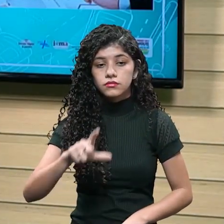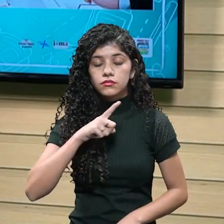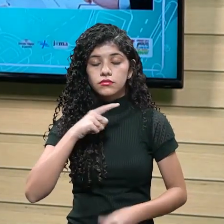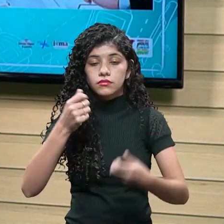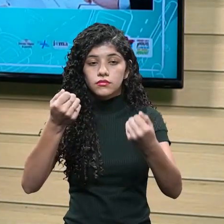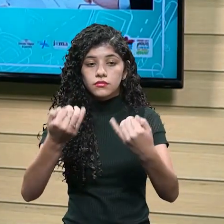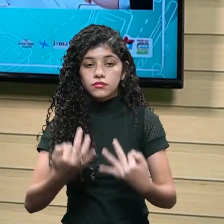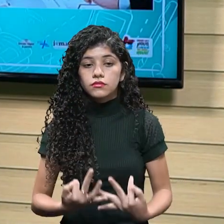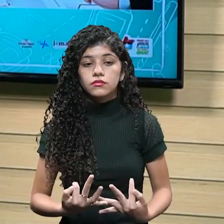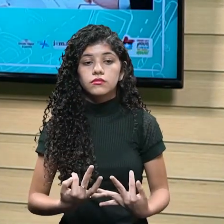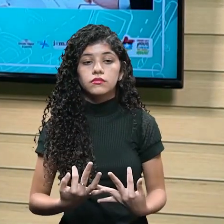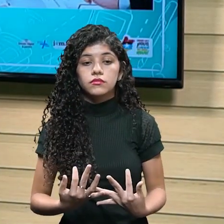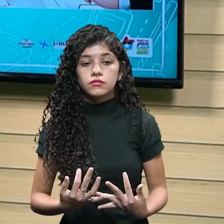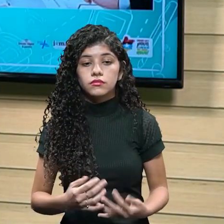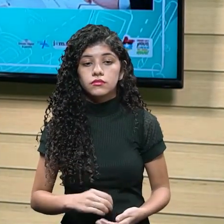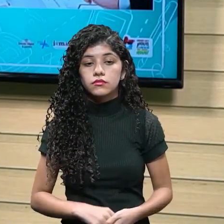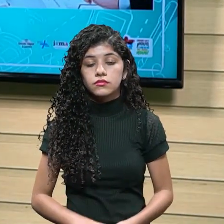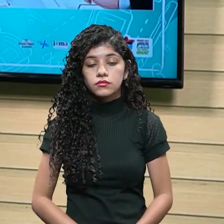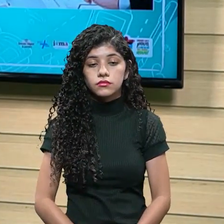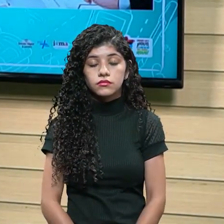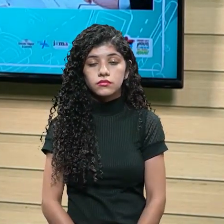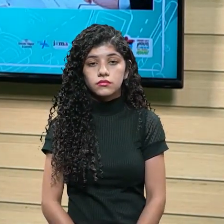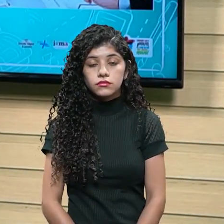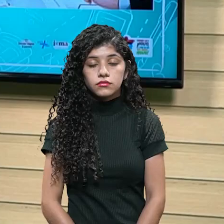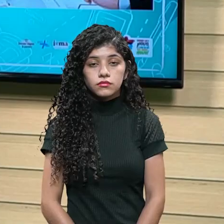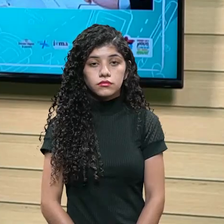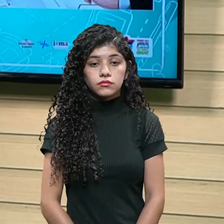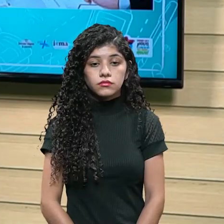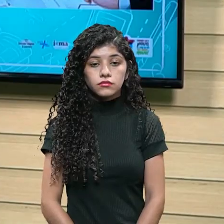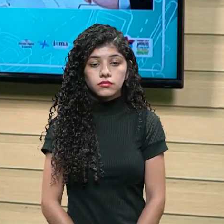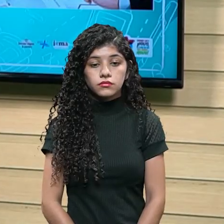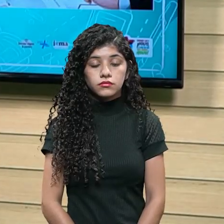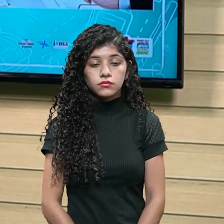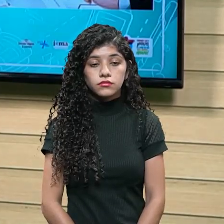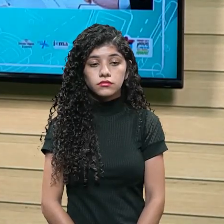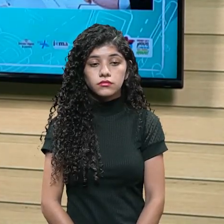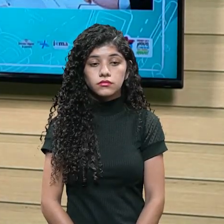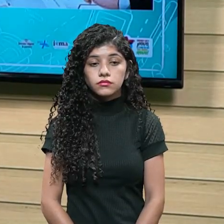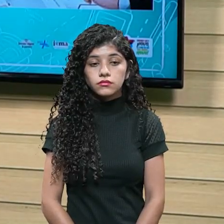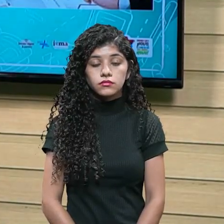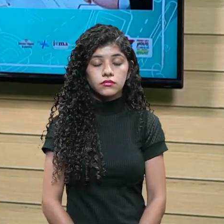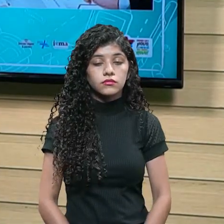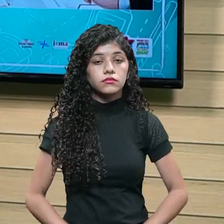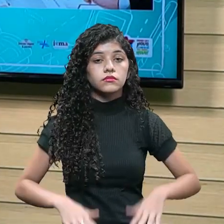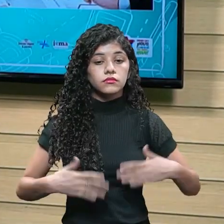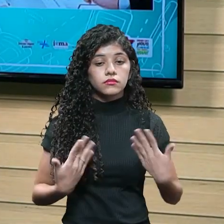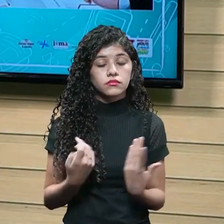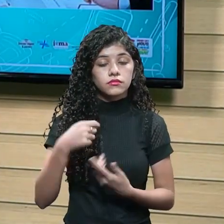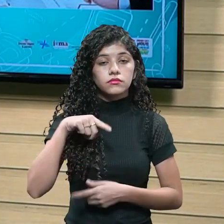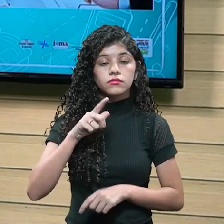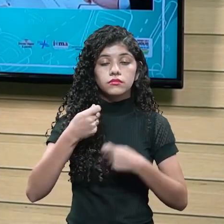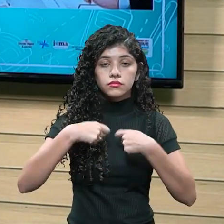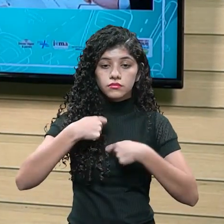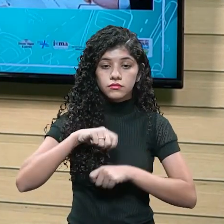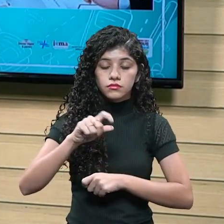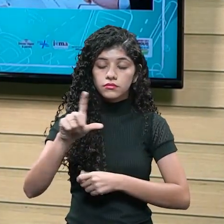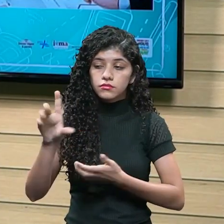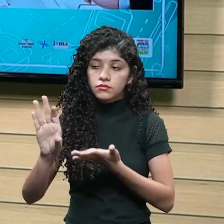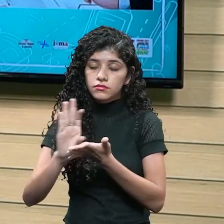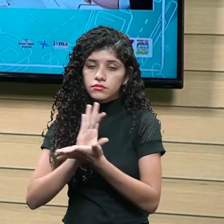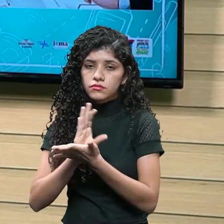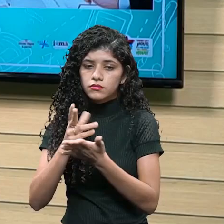precisa precisa ser feito na contabilidade das cooperativas, e está aqui. Quando você tem que apurar receita,